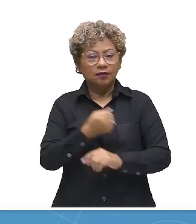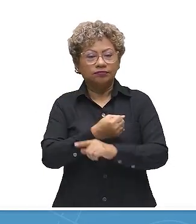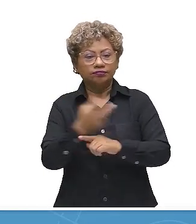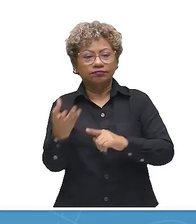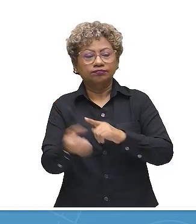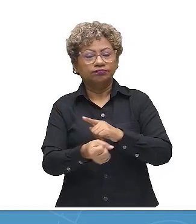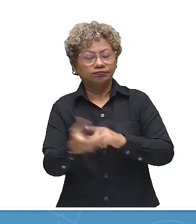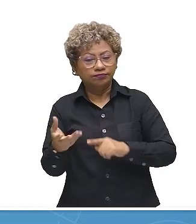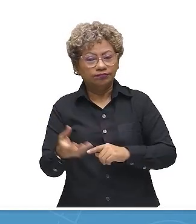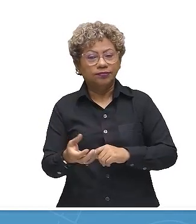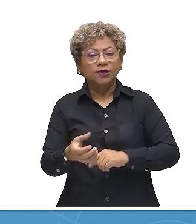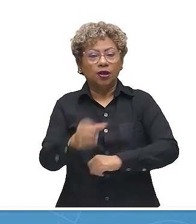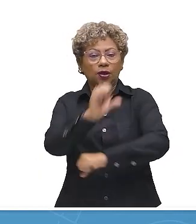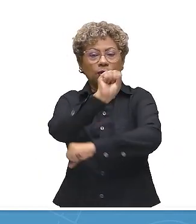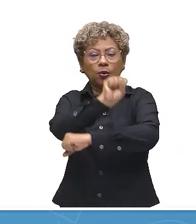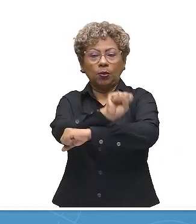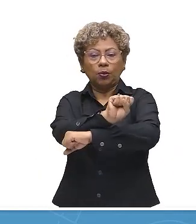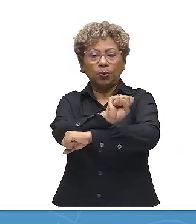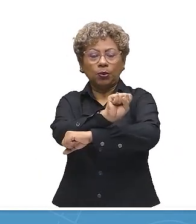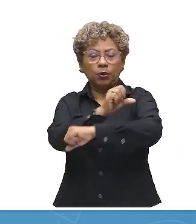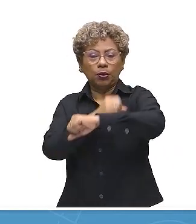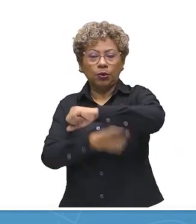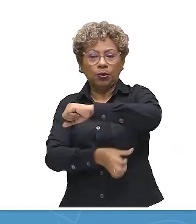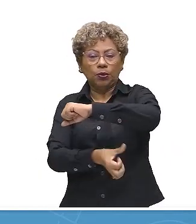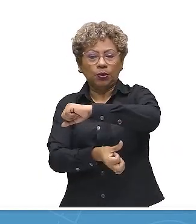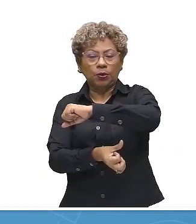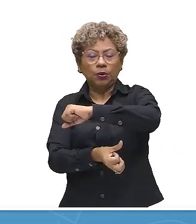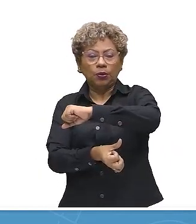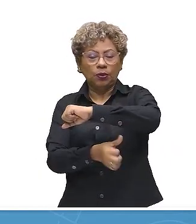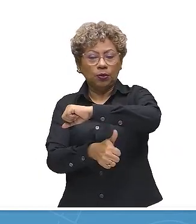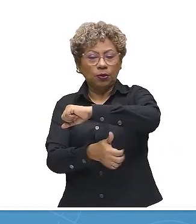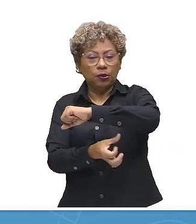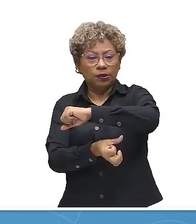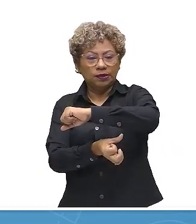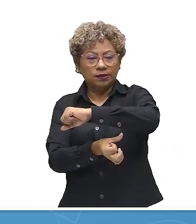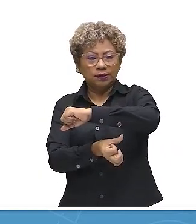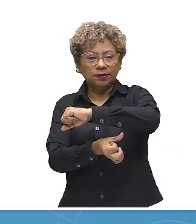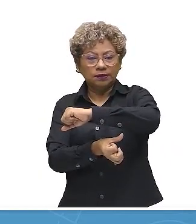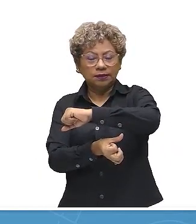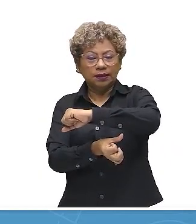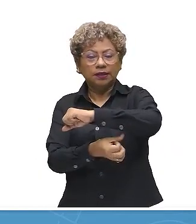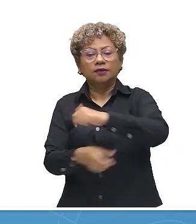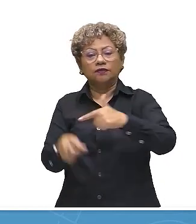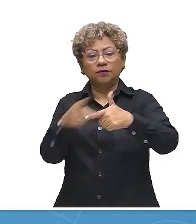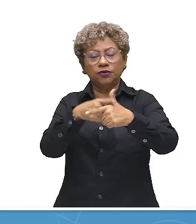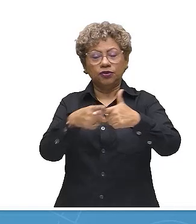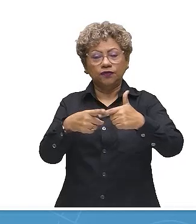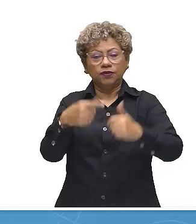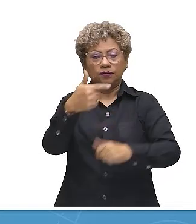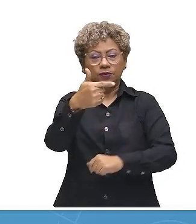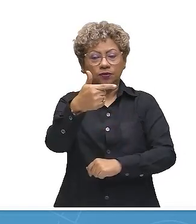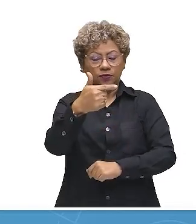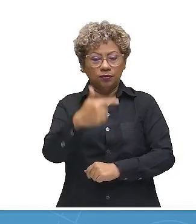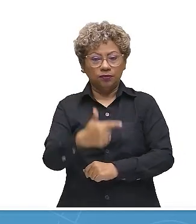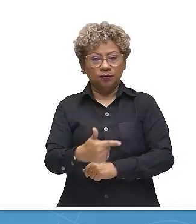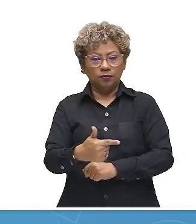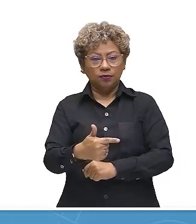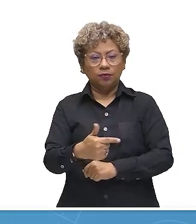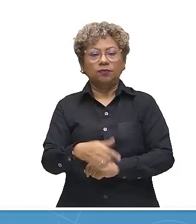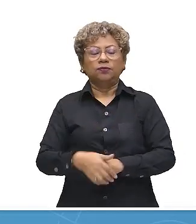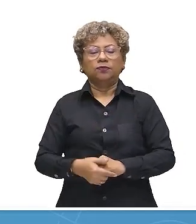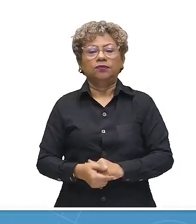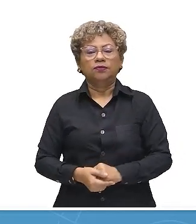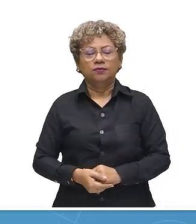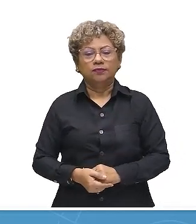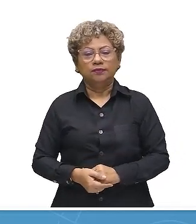sobre 16. E a gente vai ver aqui de forma indireta, a gente pode estar dividindo